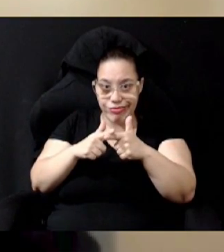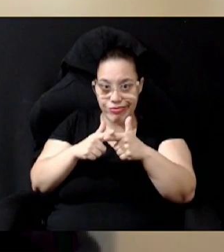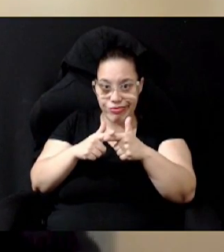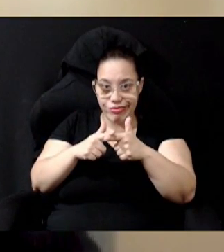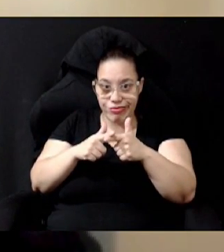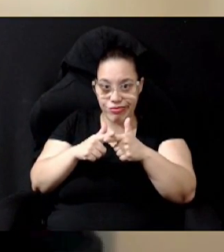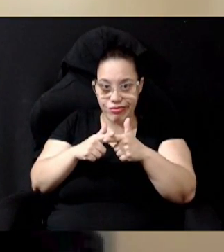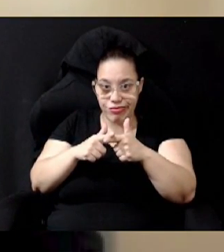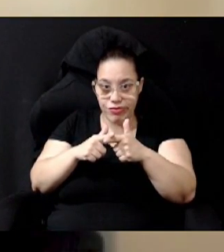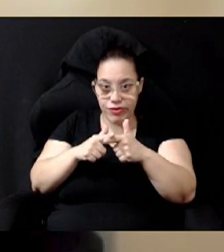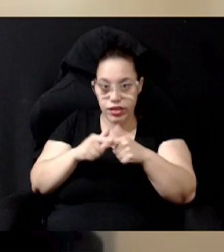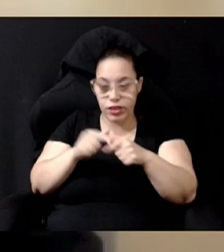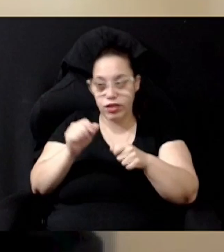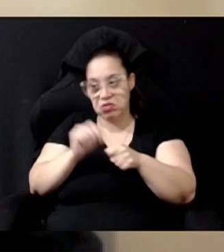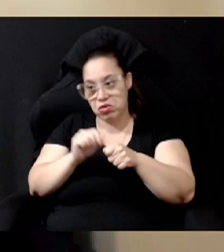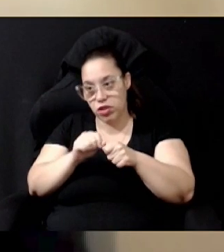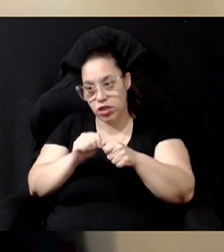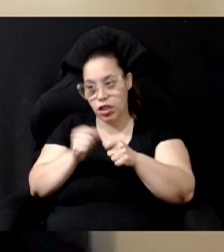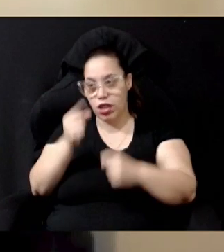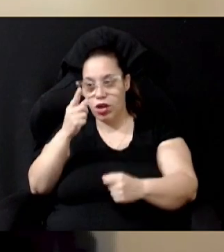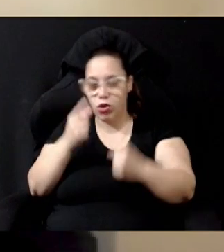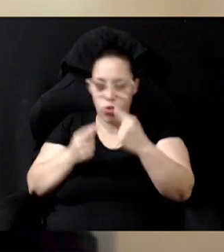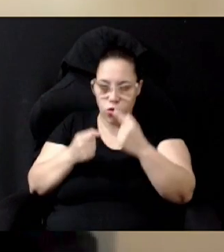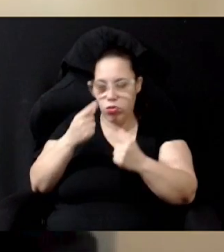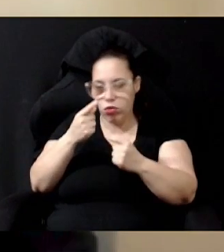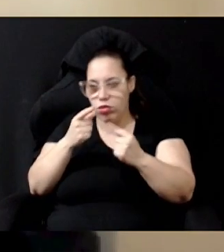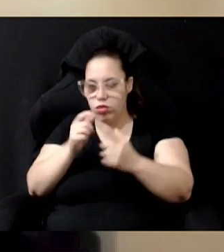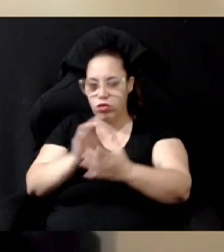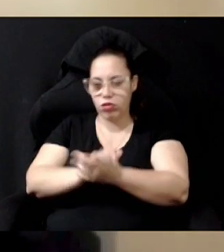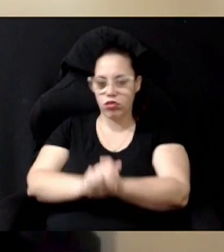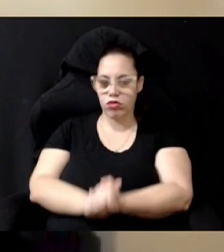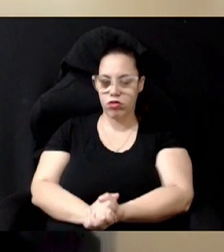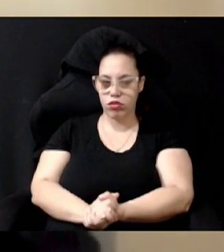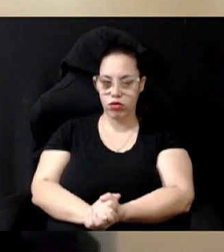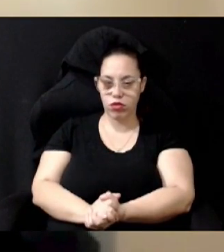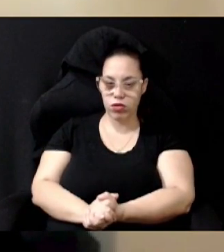funções. E também um segundo grupo